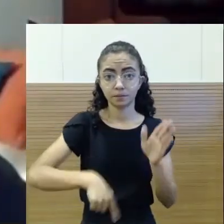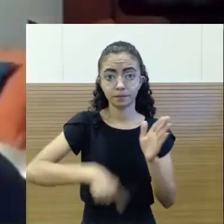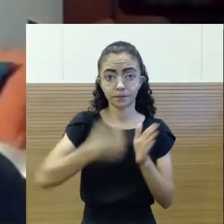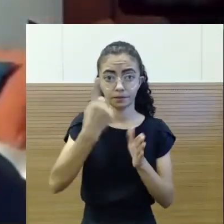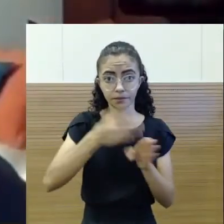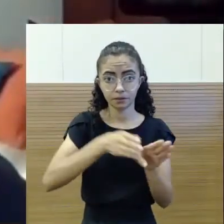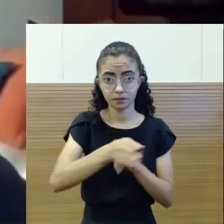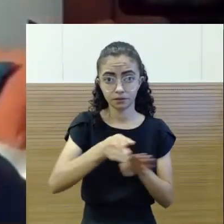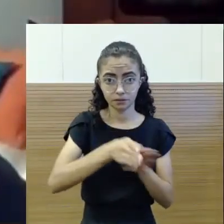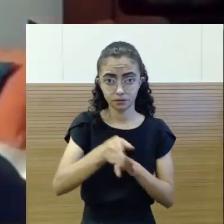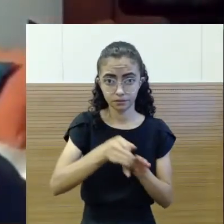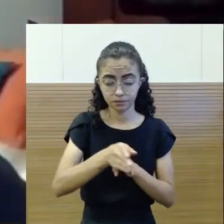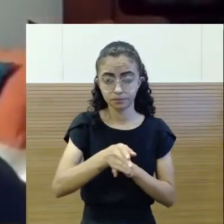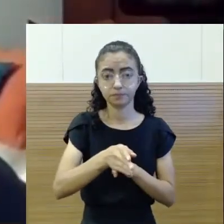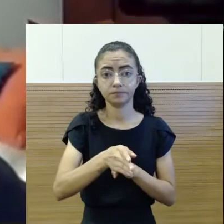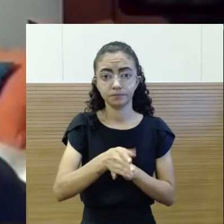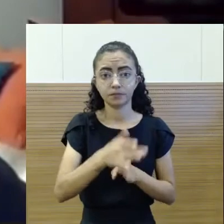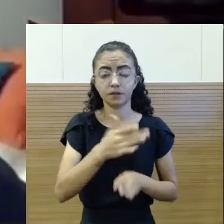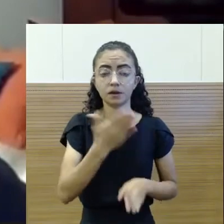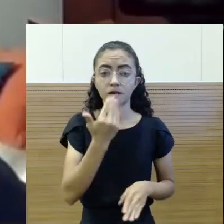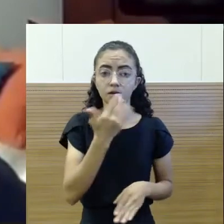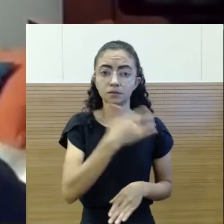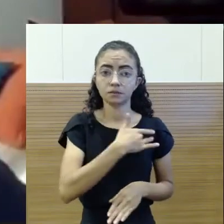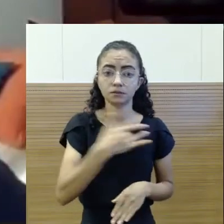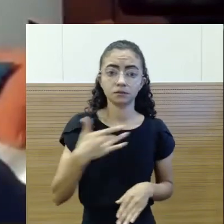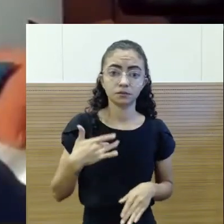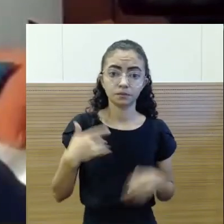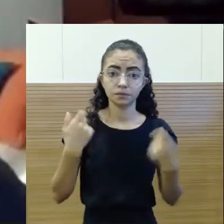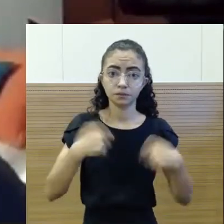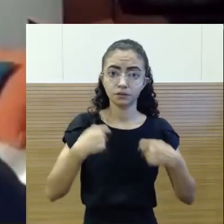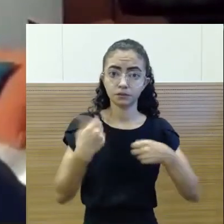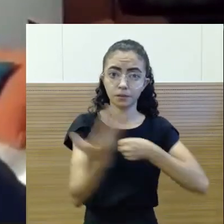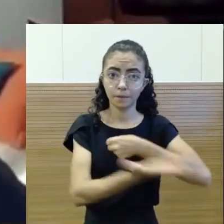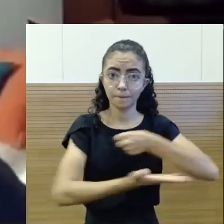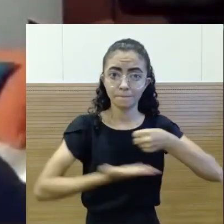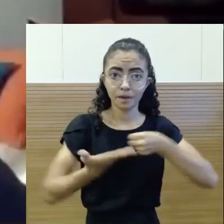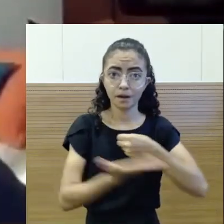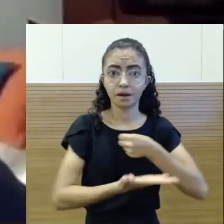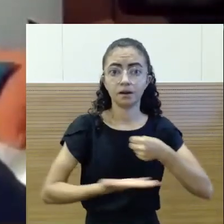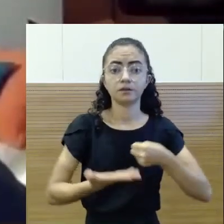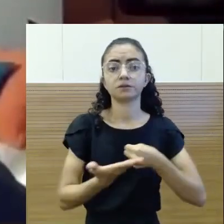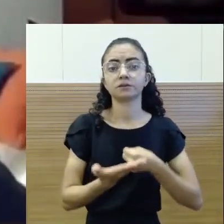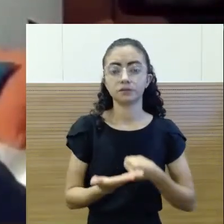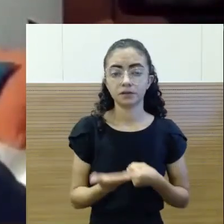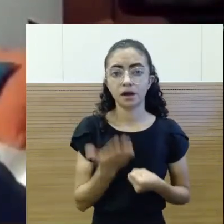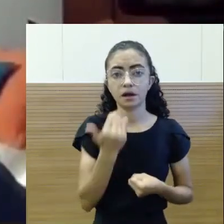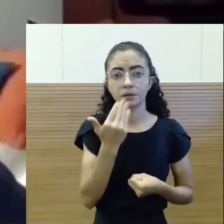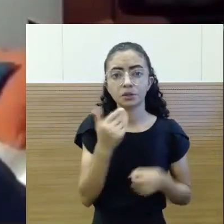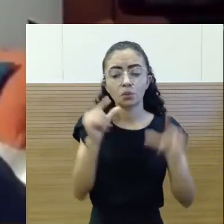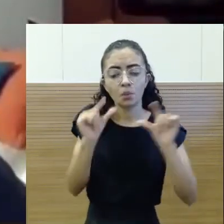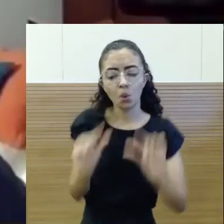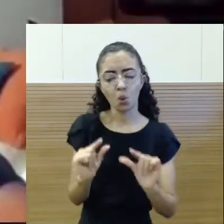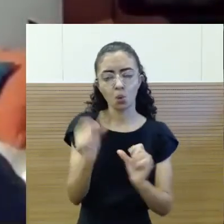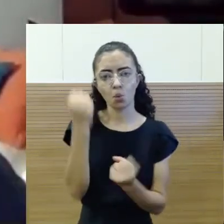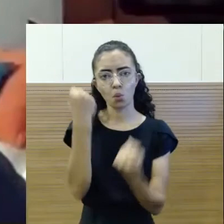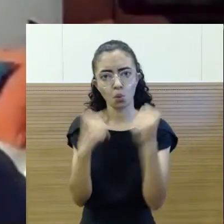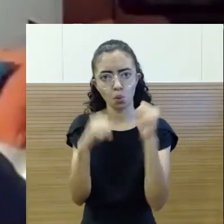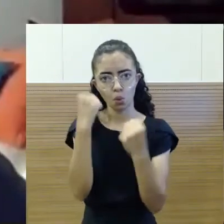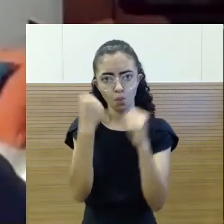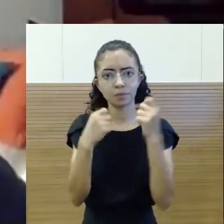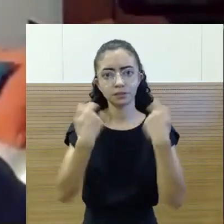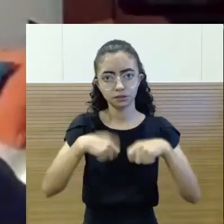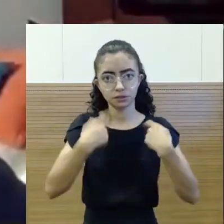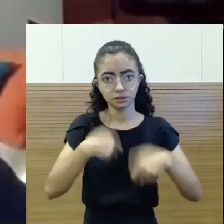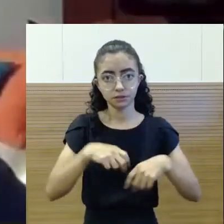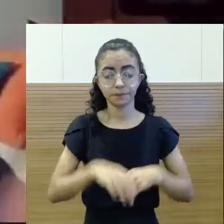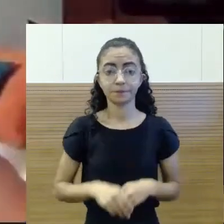guia, quando se recomenda que a alimentação saudável deve estar baseada em alimentos frescos ou minimamente processados,